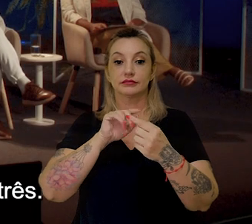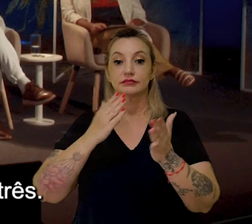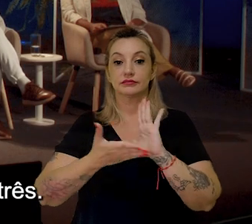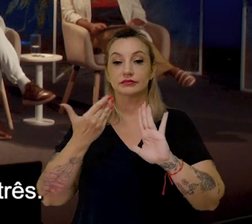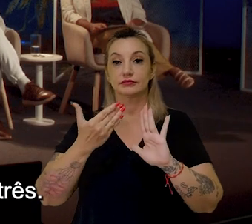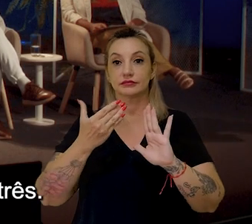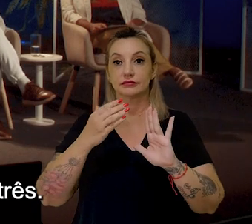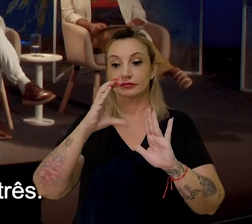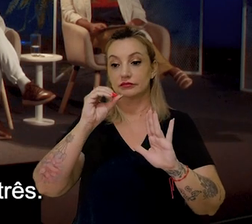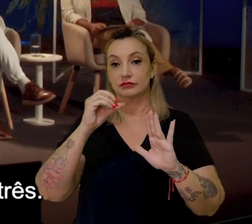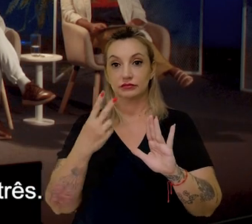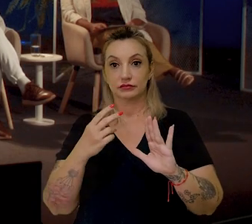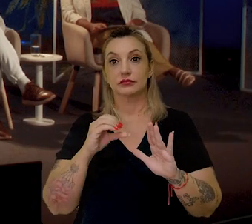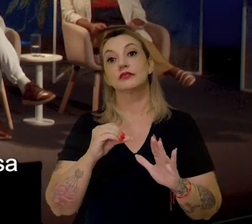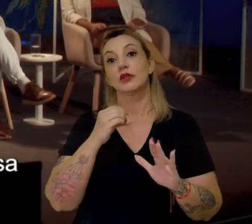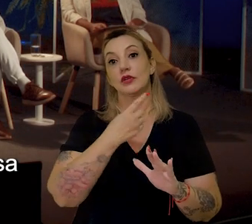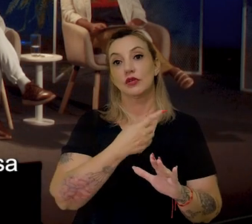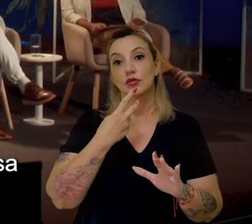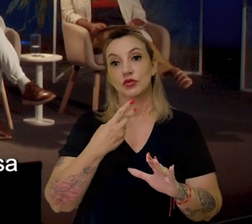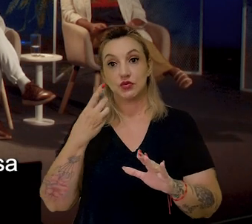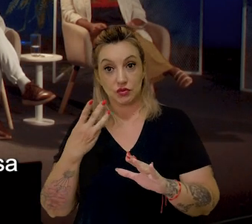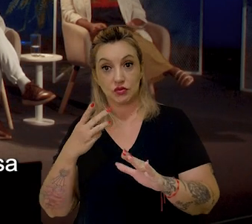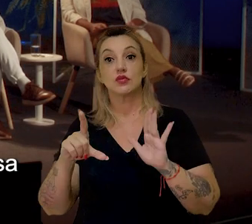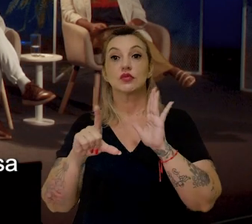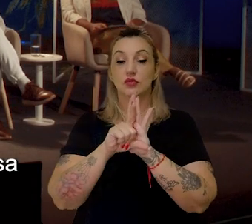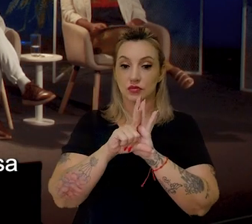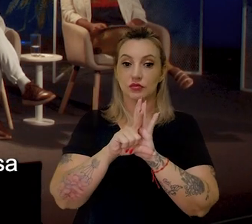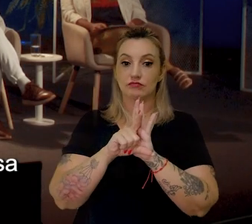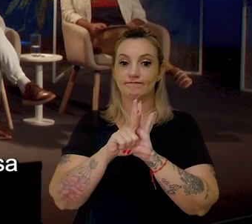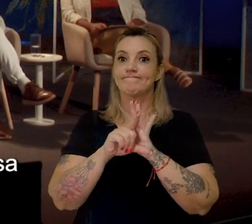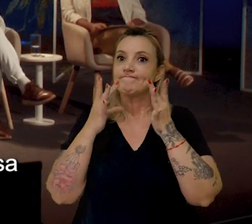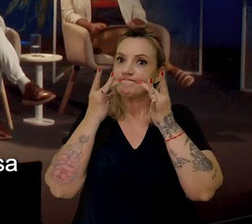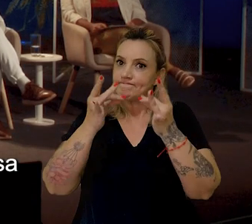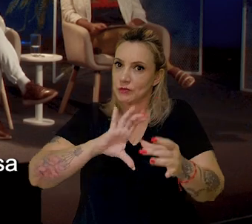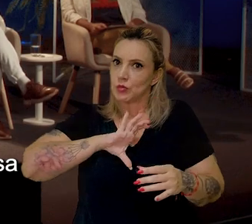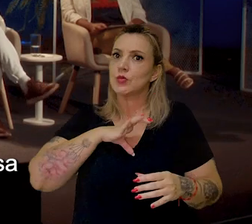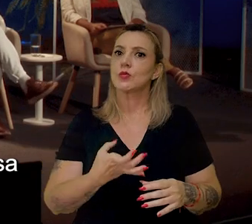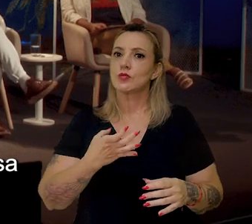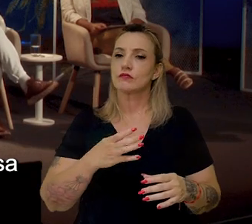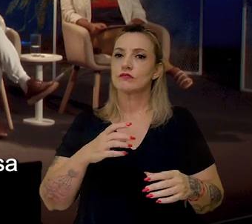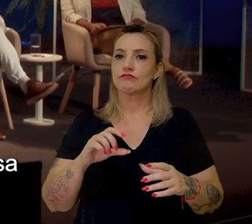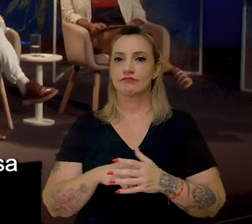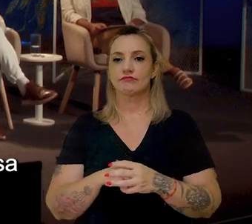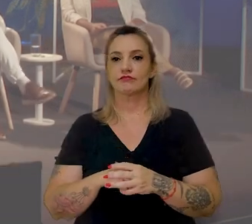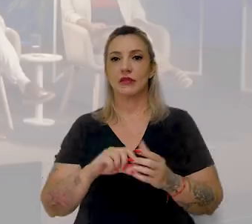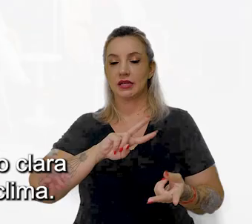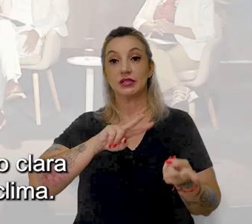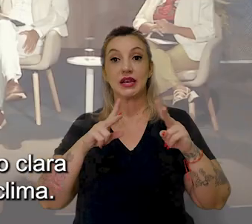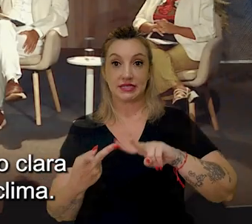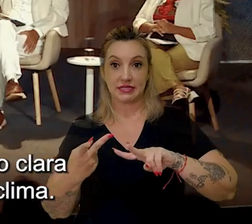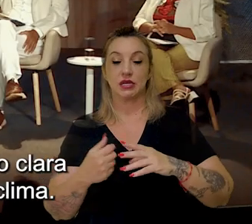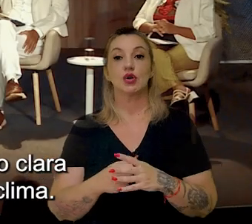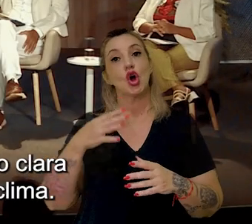Fal escopo 1 escopo 2 escopo 3 então é uma legislação muito ambiciosa nesse aspecto de transição